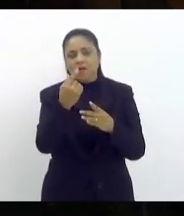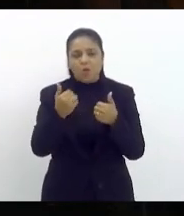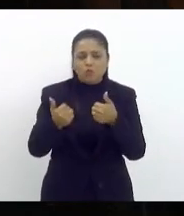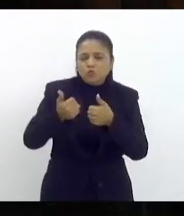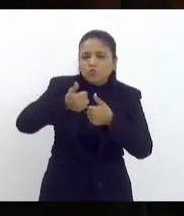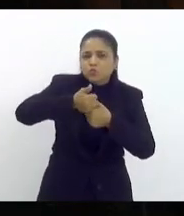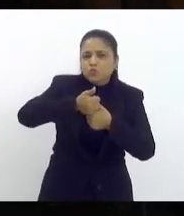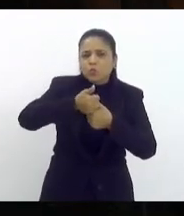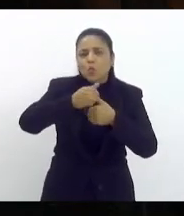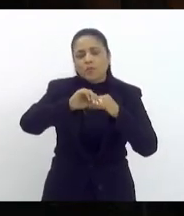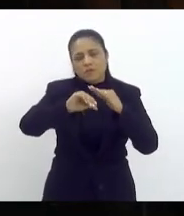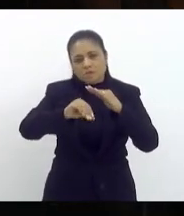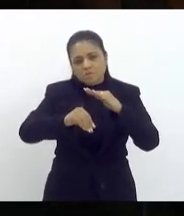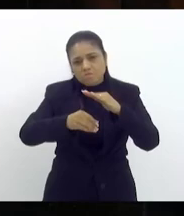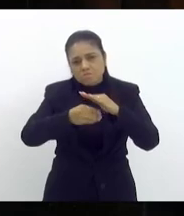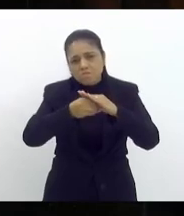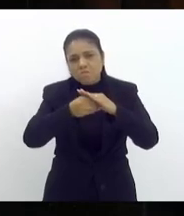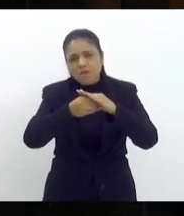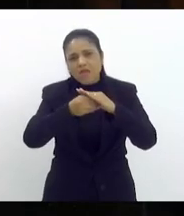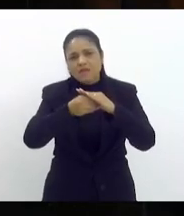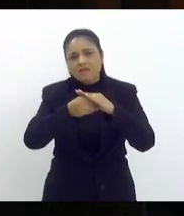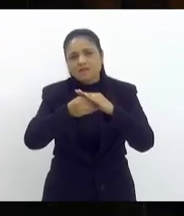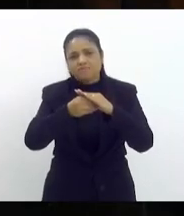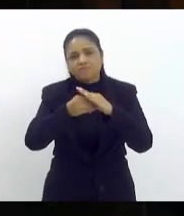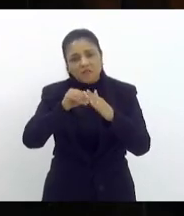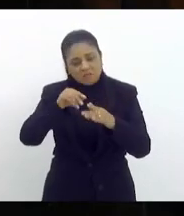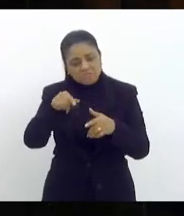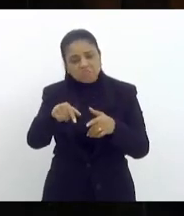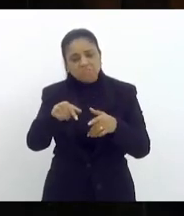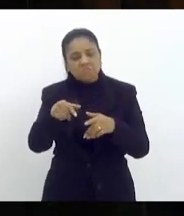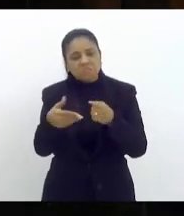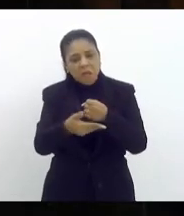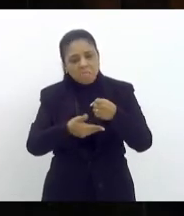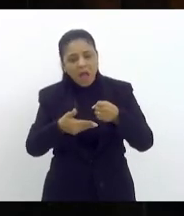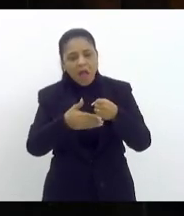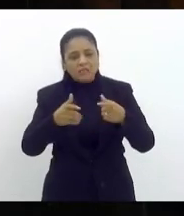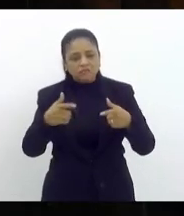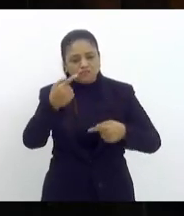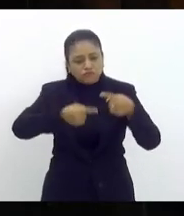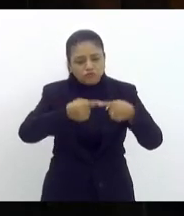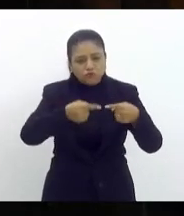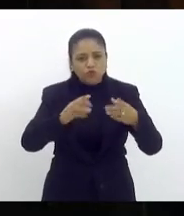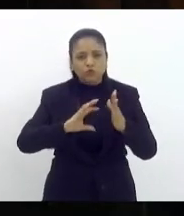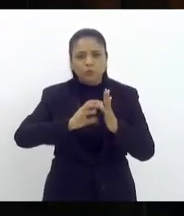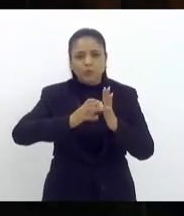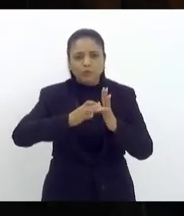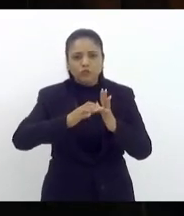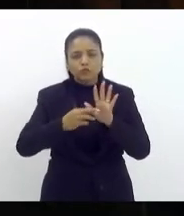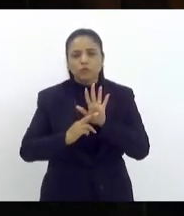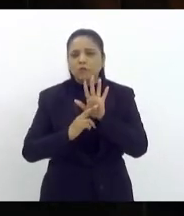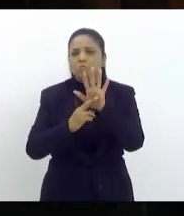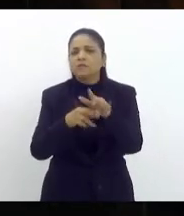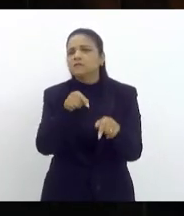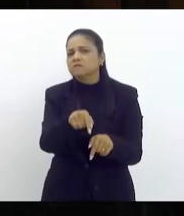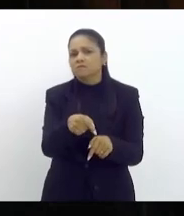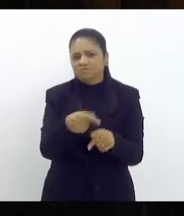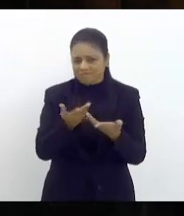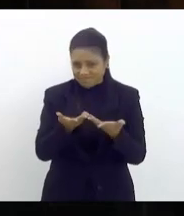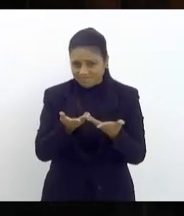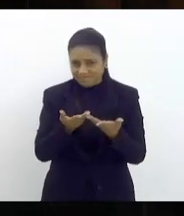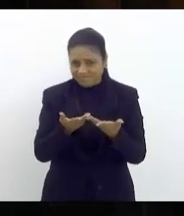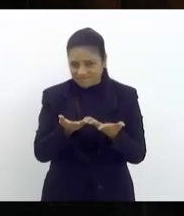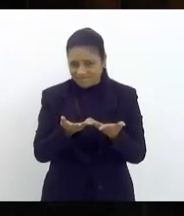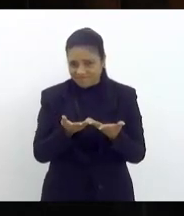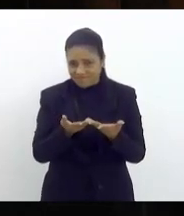pode refletir nas suas bases e materializar aquilo que ele aquilo que é inquietude dele aquilo que ele representa aqui então